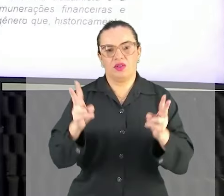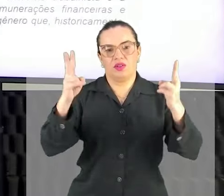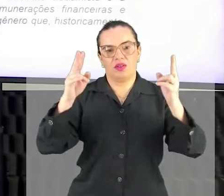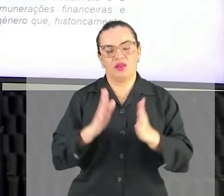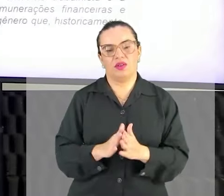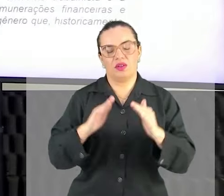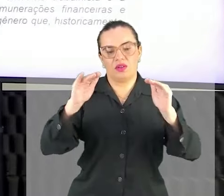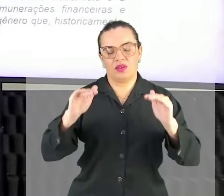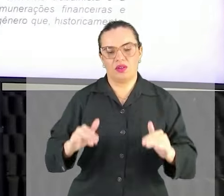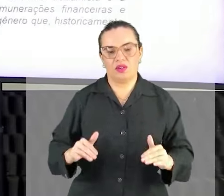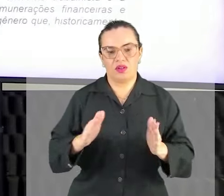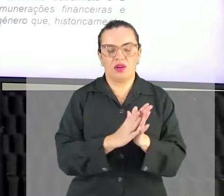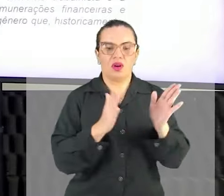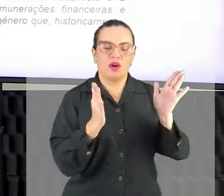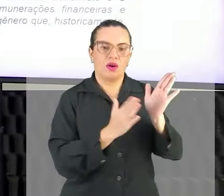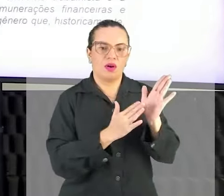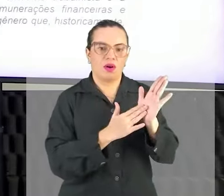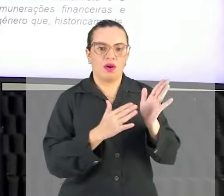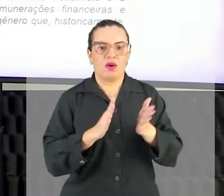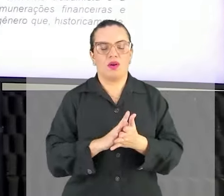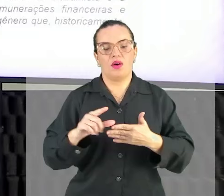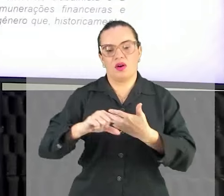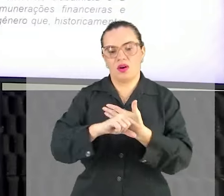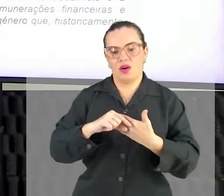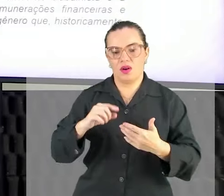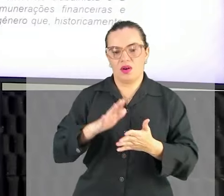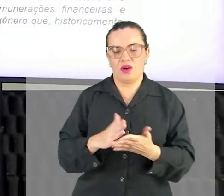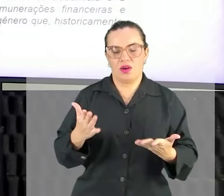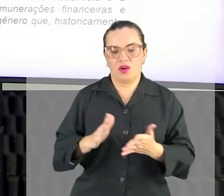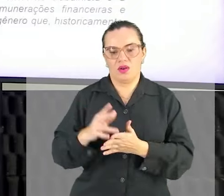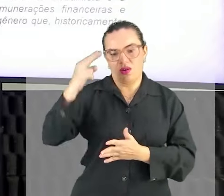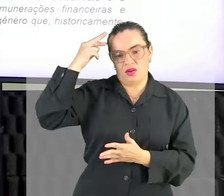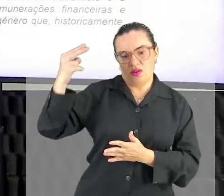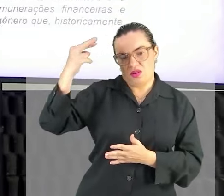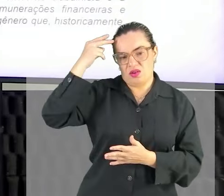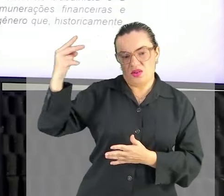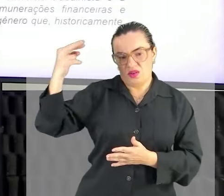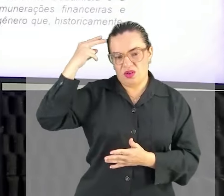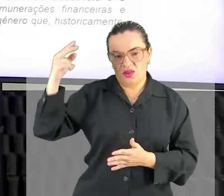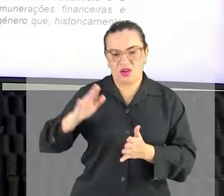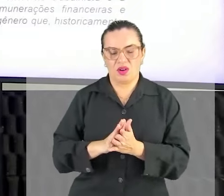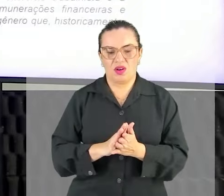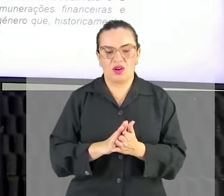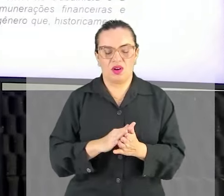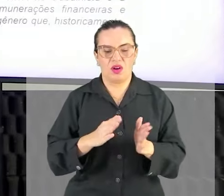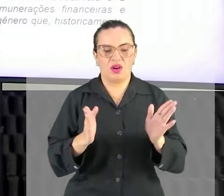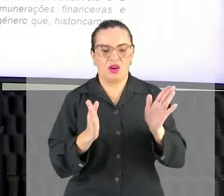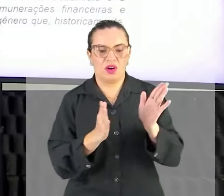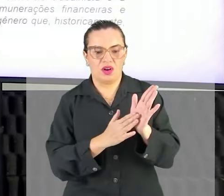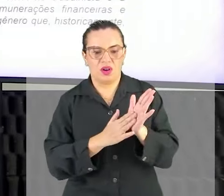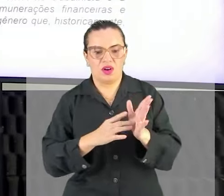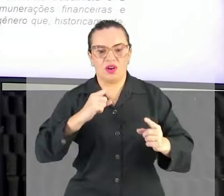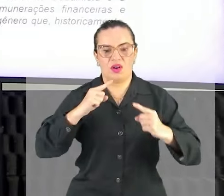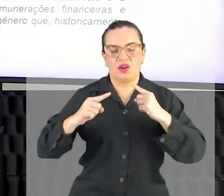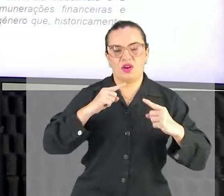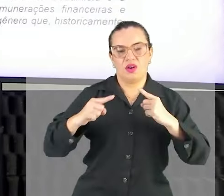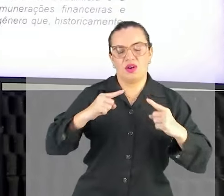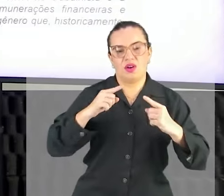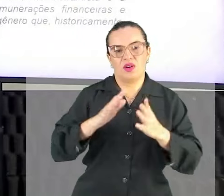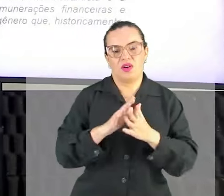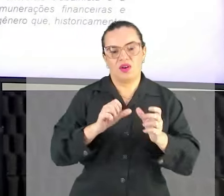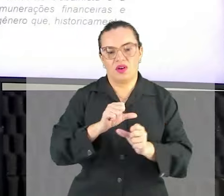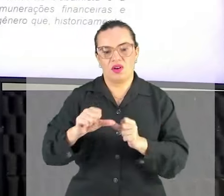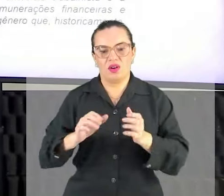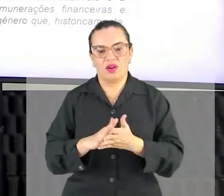se propõe. Que, historicamente, é uma pauta em discussão para a erradicação. E aí, eu